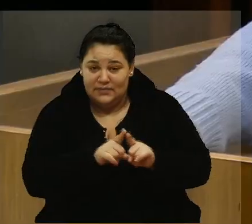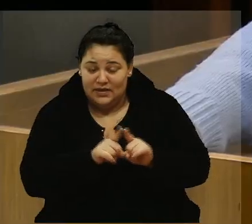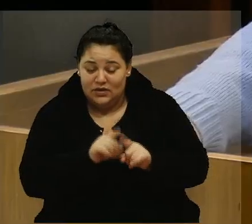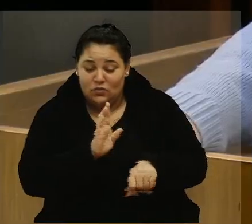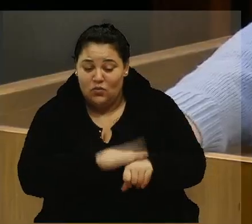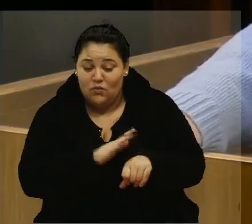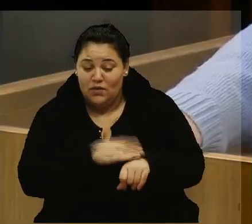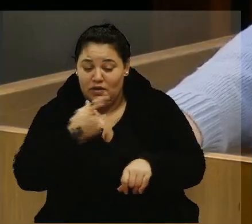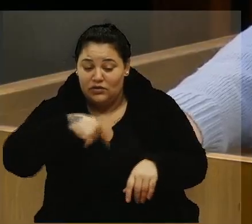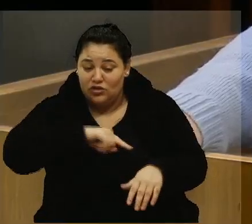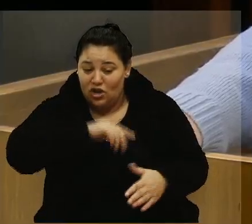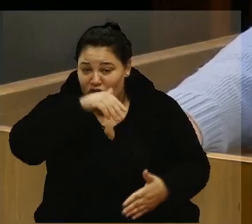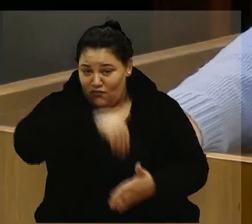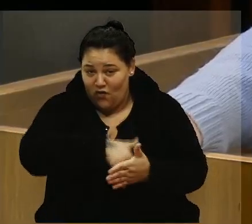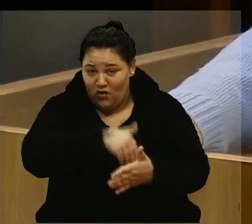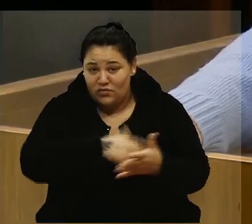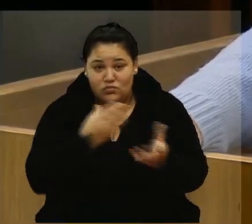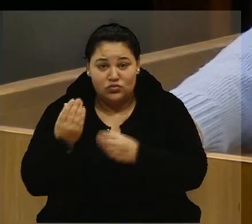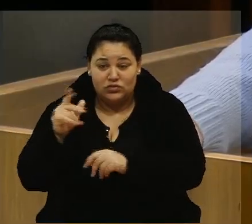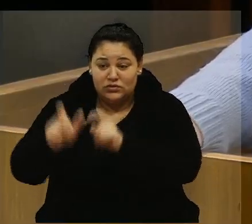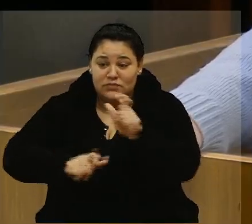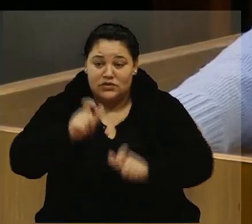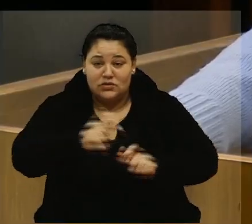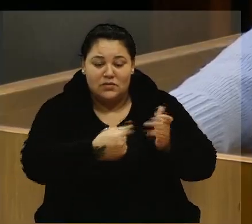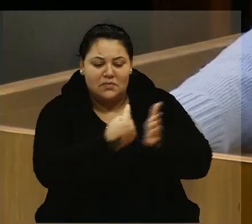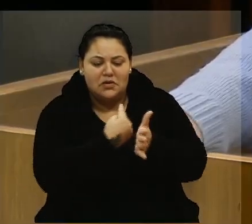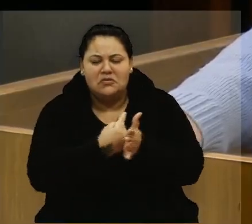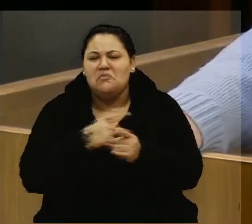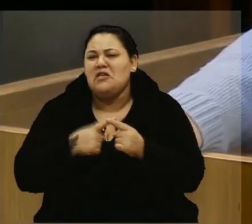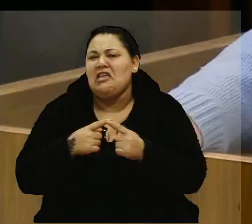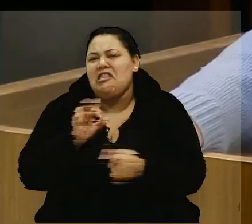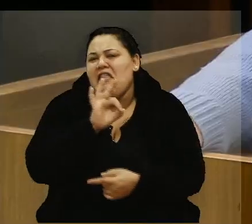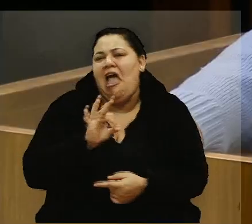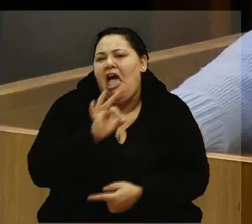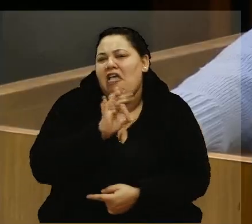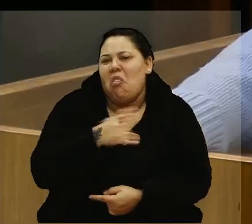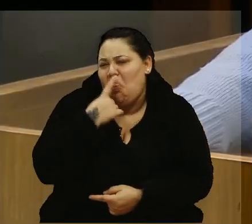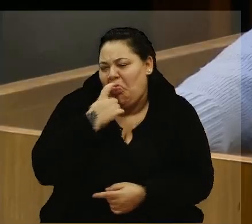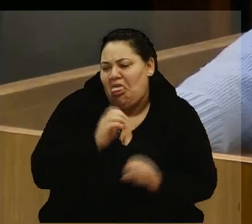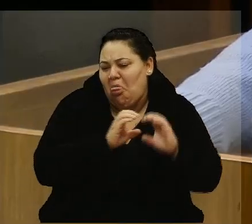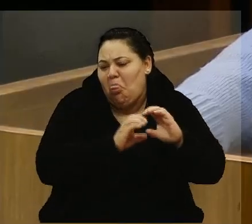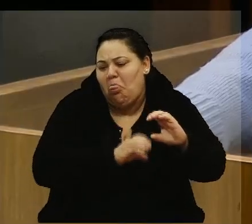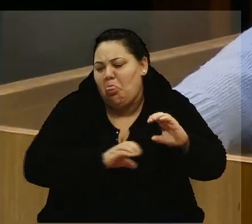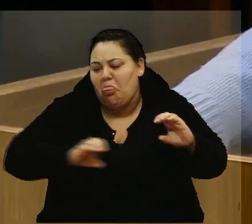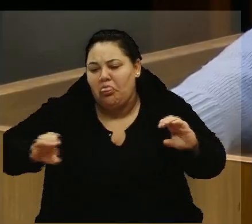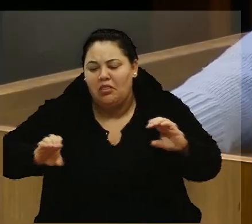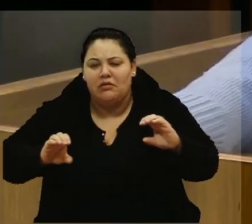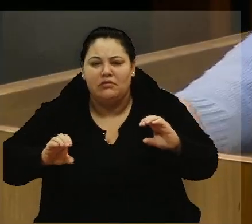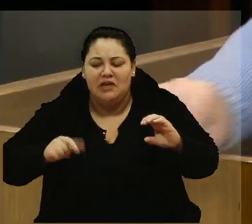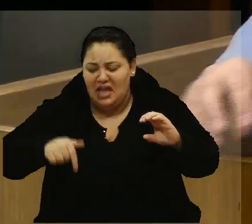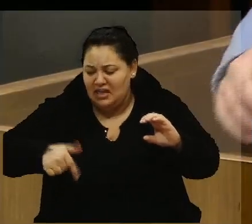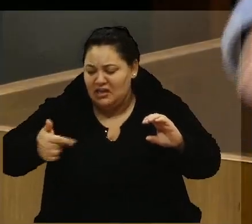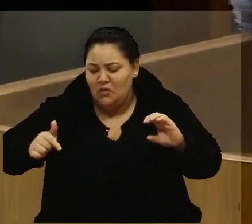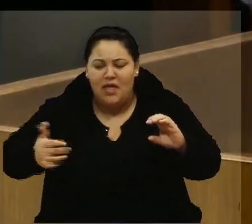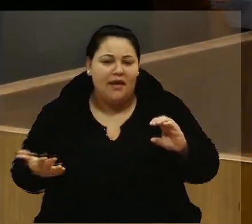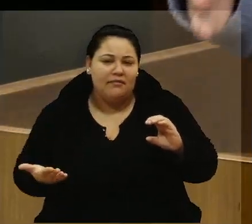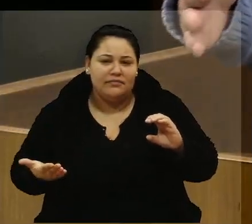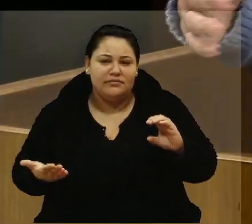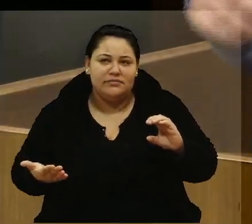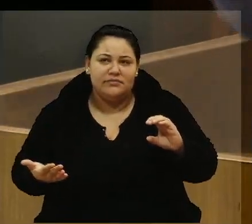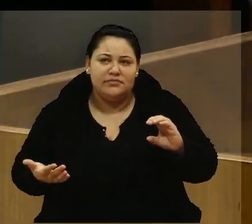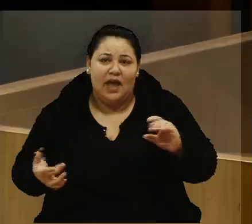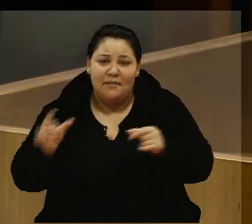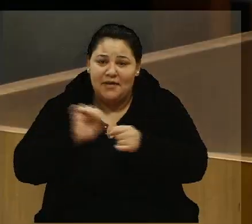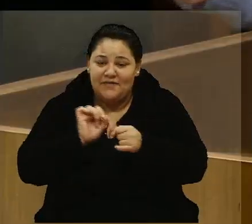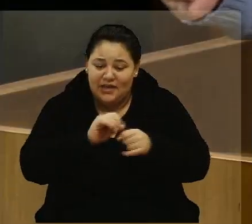vota, e muitas pessoas questionam para que taxa de esgoto se aqui não tem a rede de esgoto. É para isso, é para fazer um